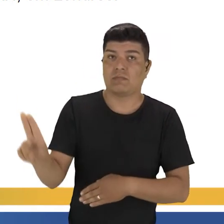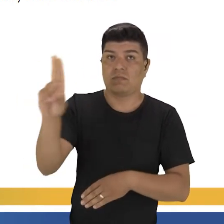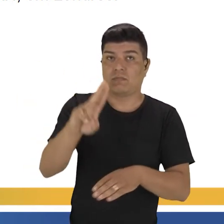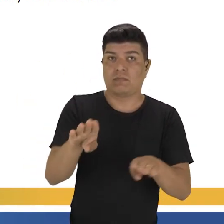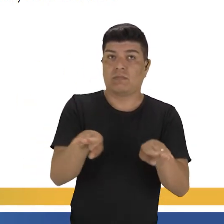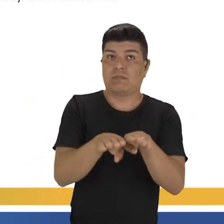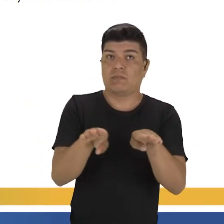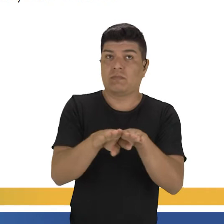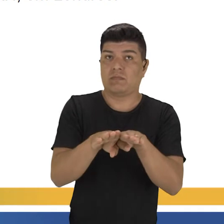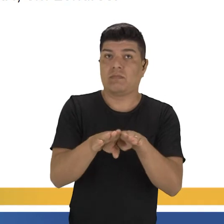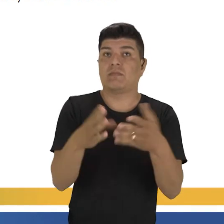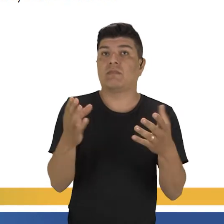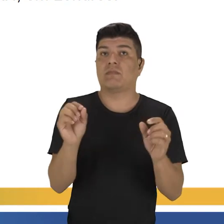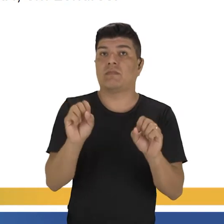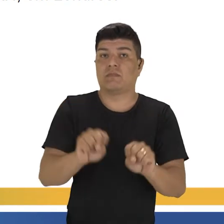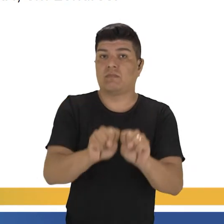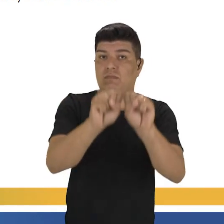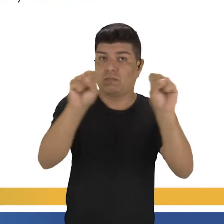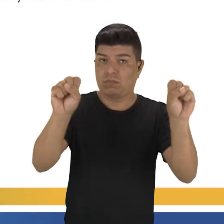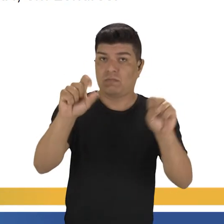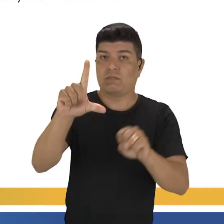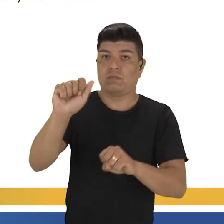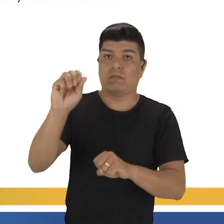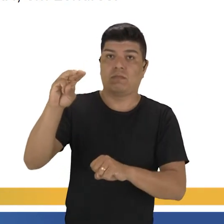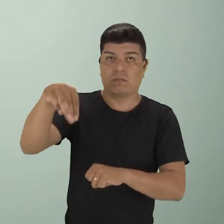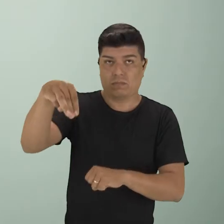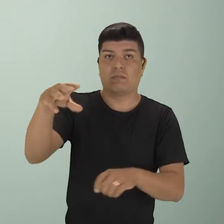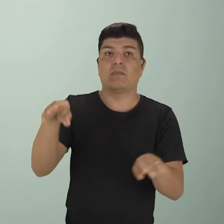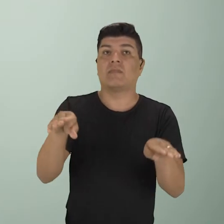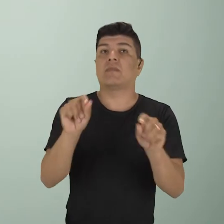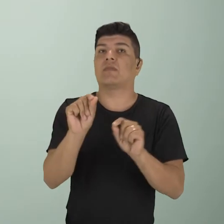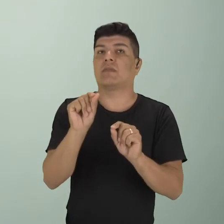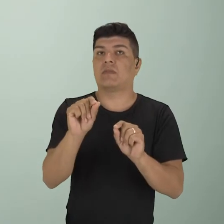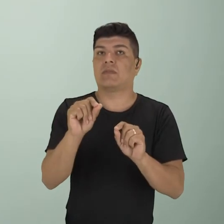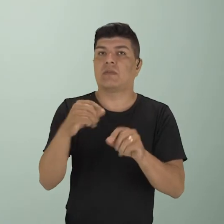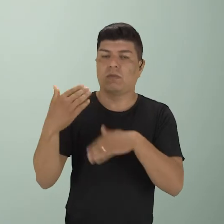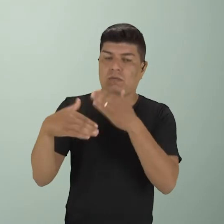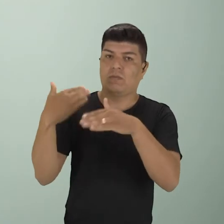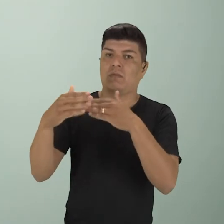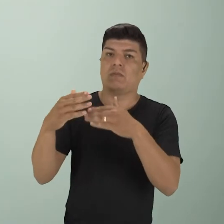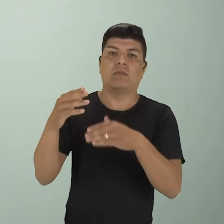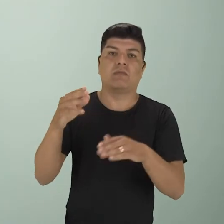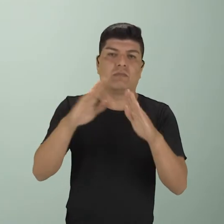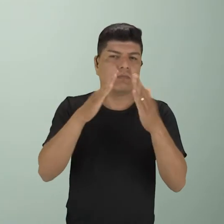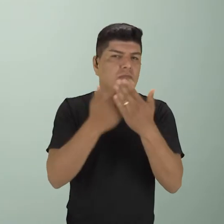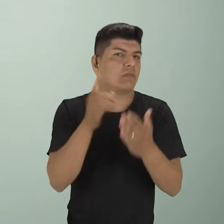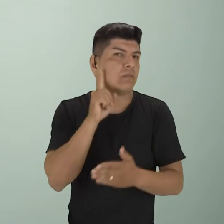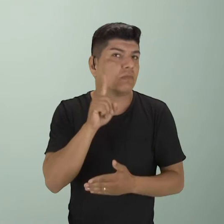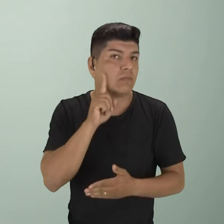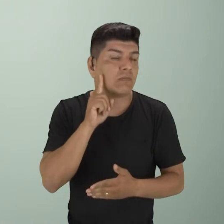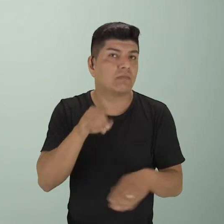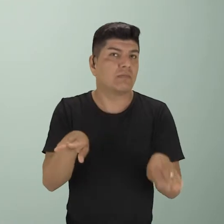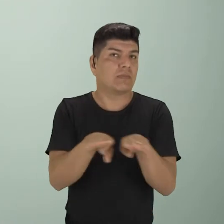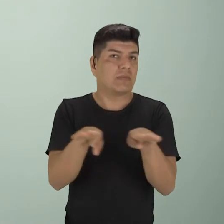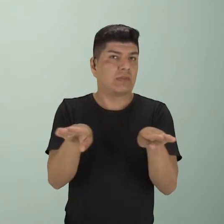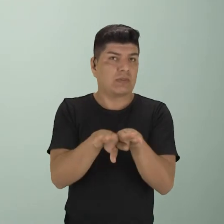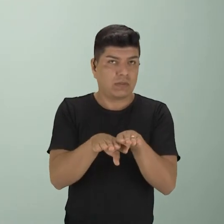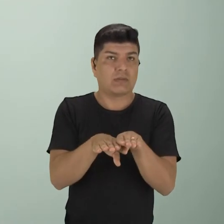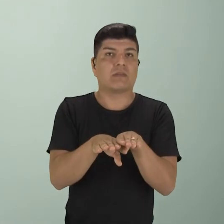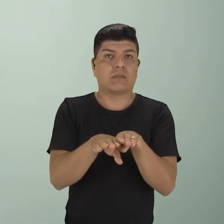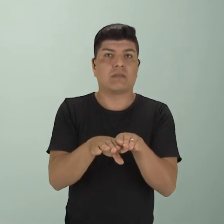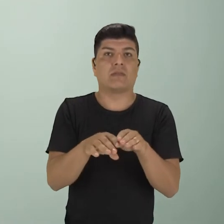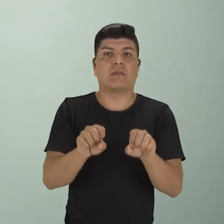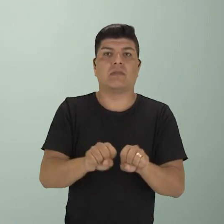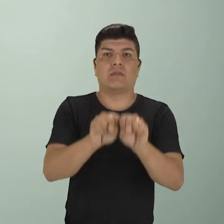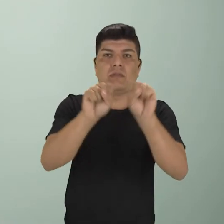sistema Laban se constituiu como um saber mais difundido. Ou seja, nas escolas americanas e nas universidades de arte, o sistema Laban